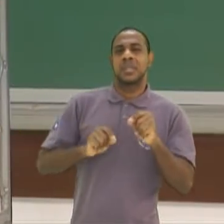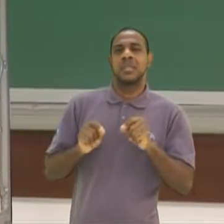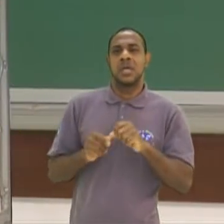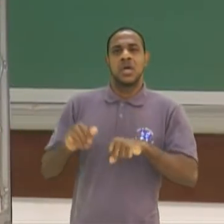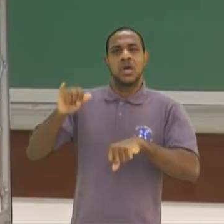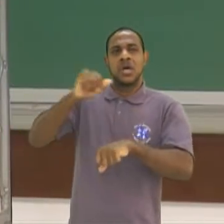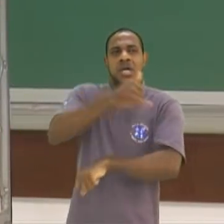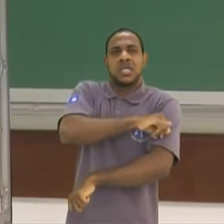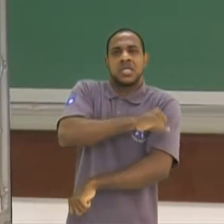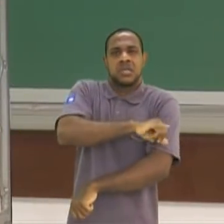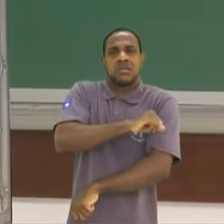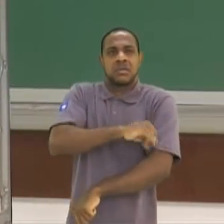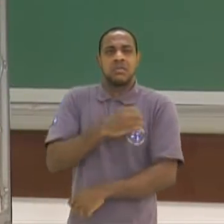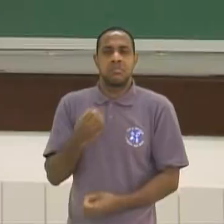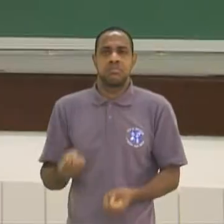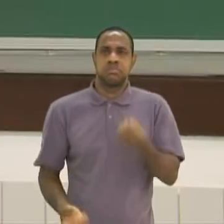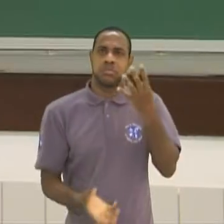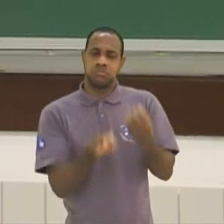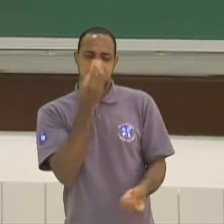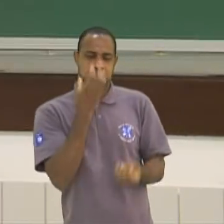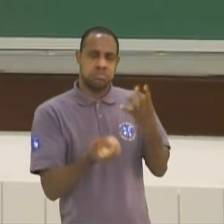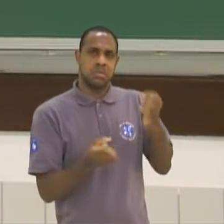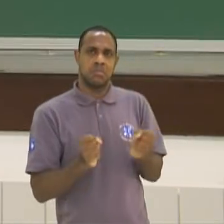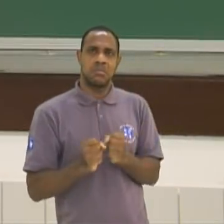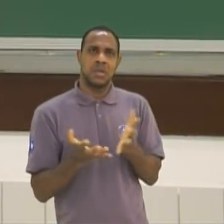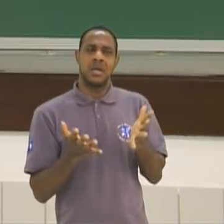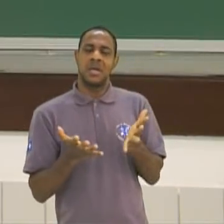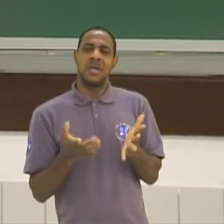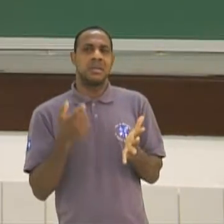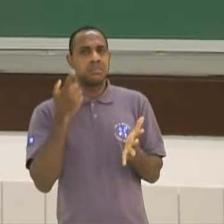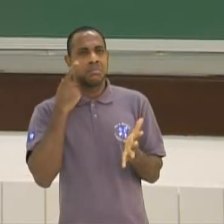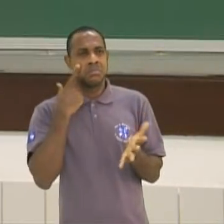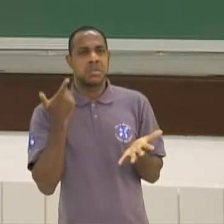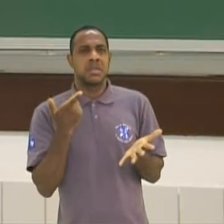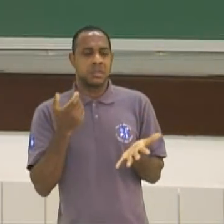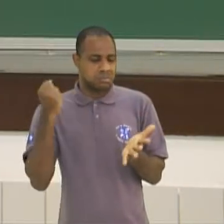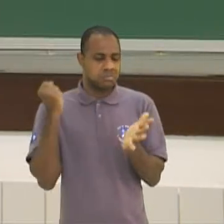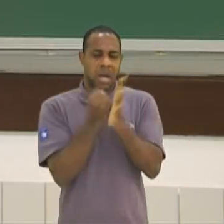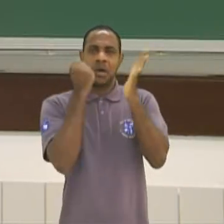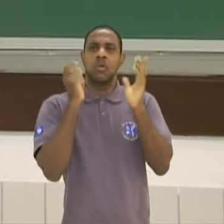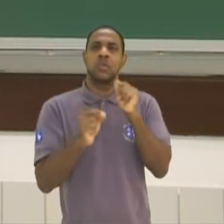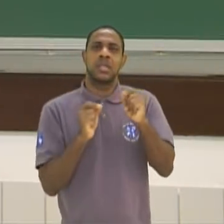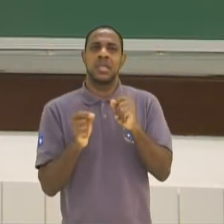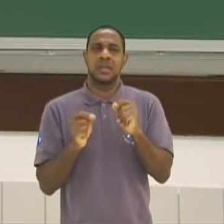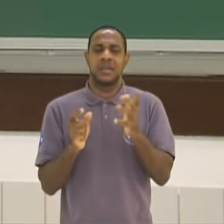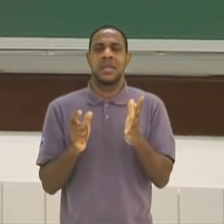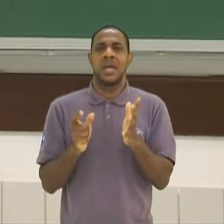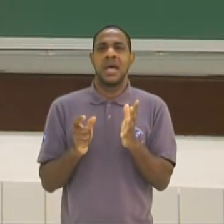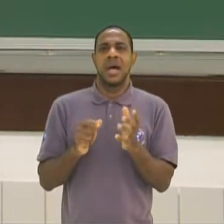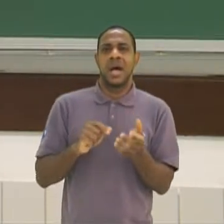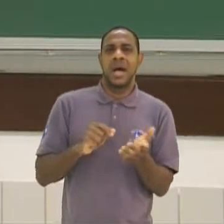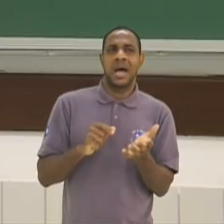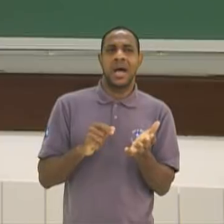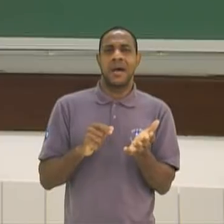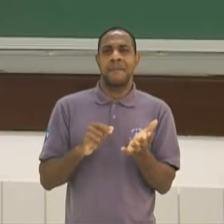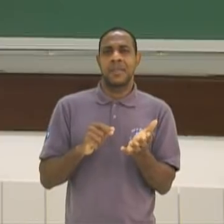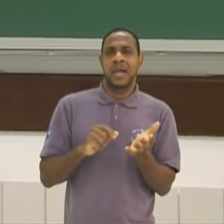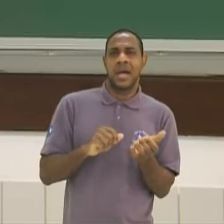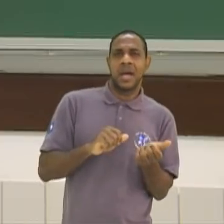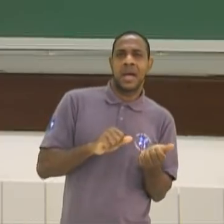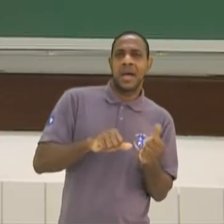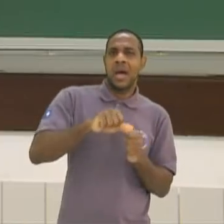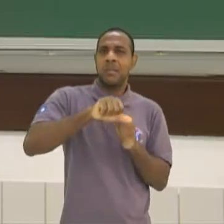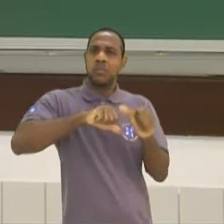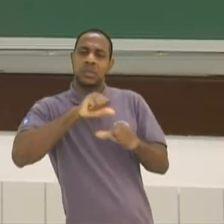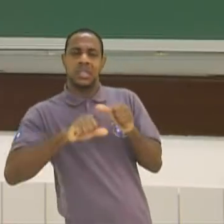Centro foi um evento que marca, então, a contradição do período, a transição para a democracia, mas um grupo de militares